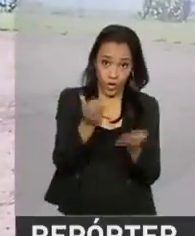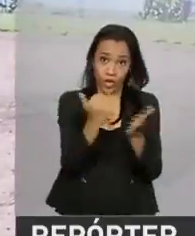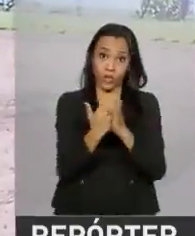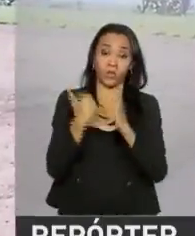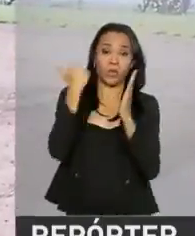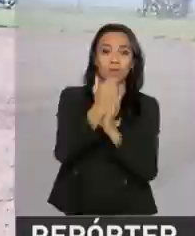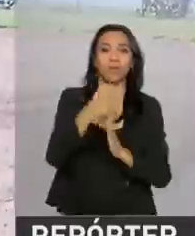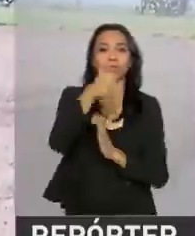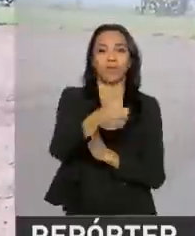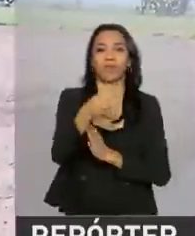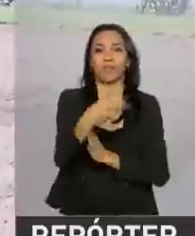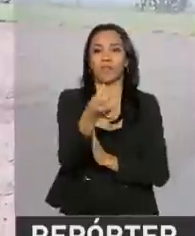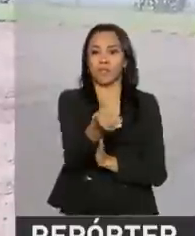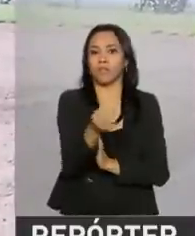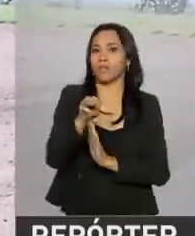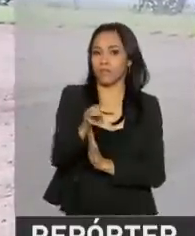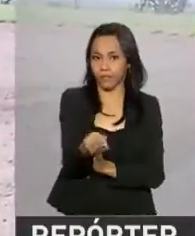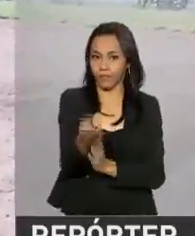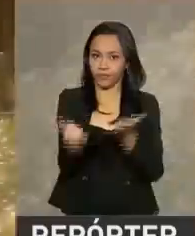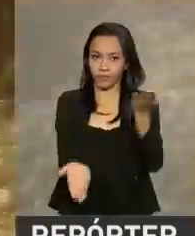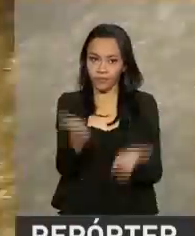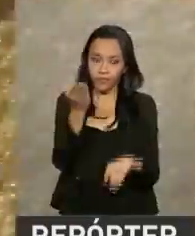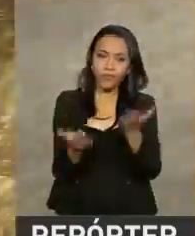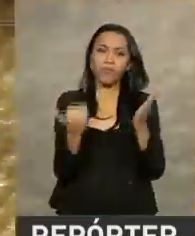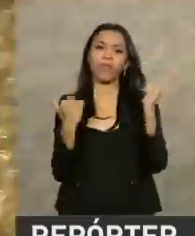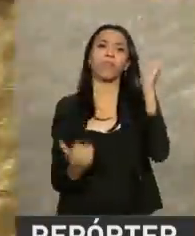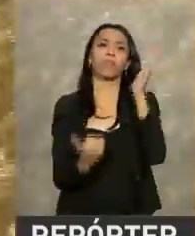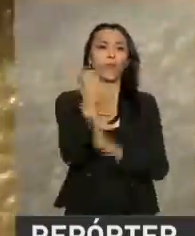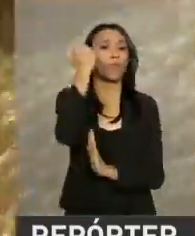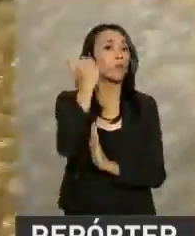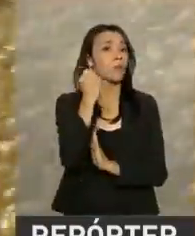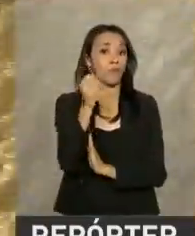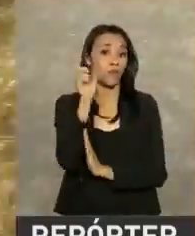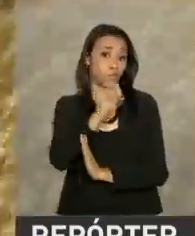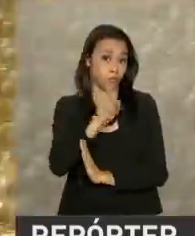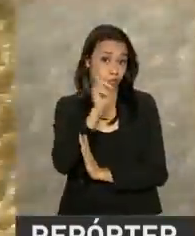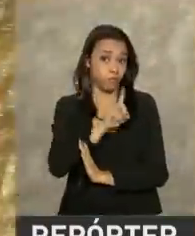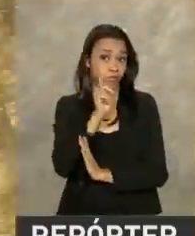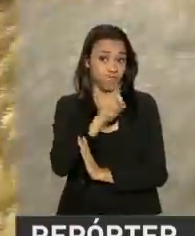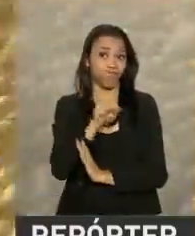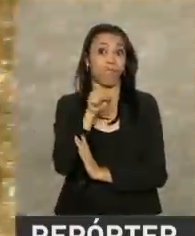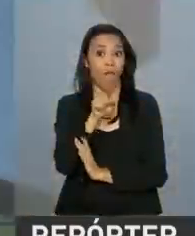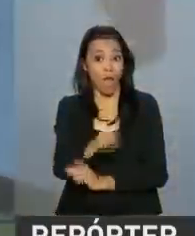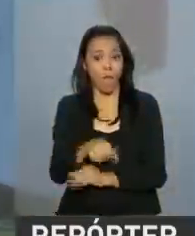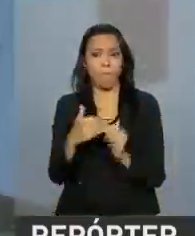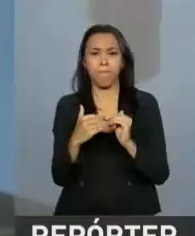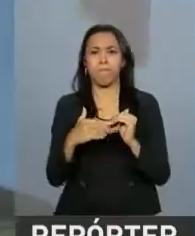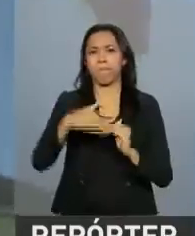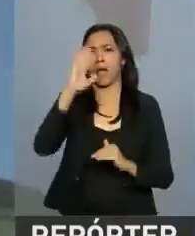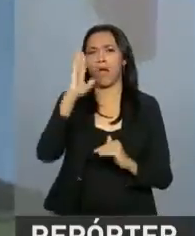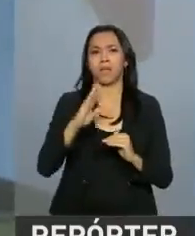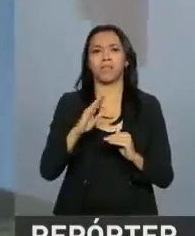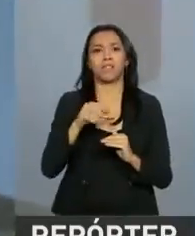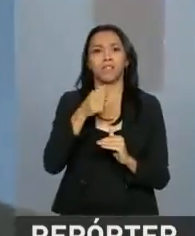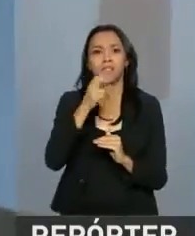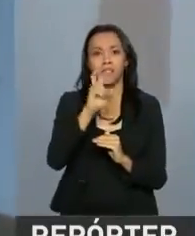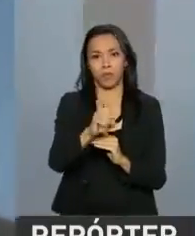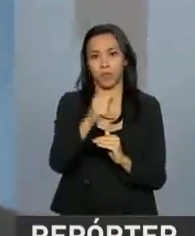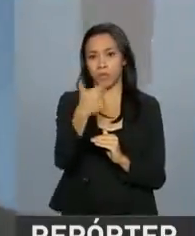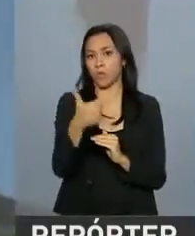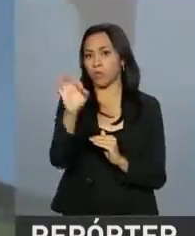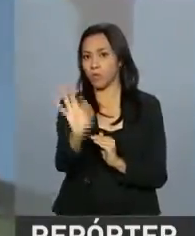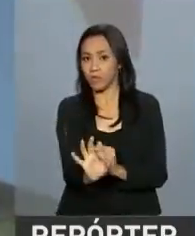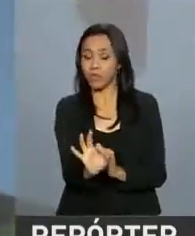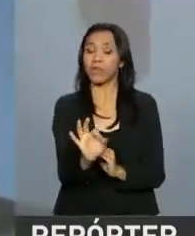136 milhões de toneladas ultrapassando os estados unidos uma alta de mais de 52 por cento